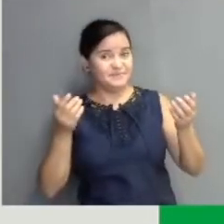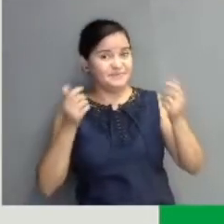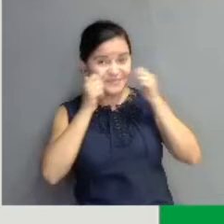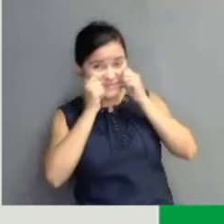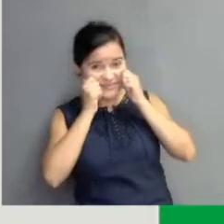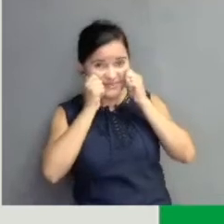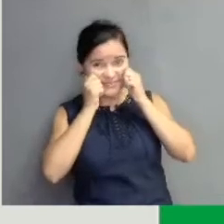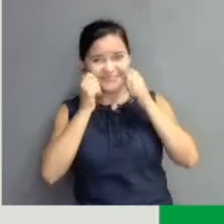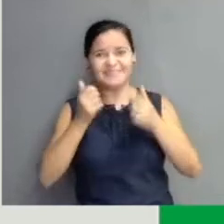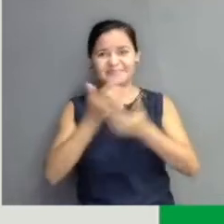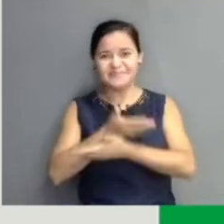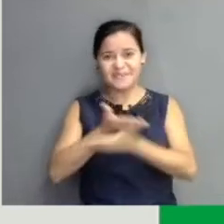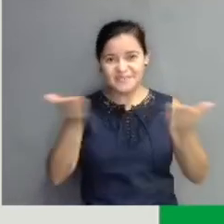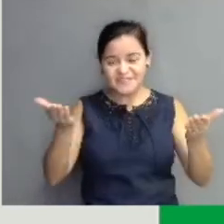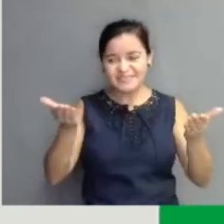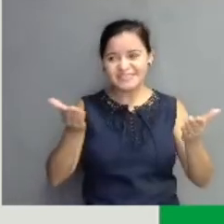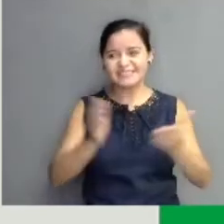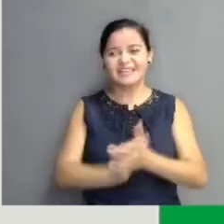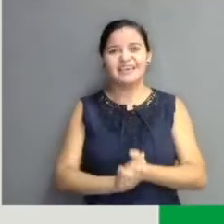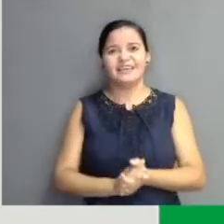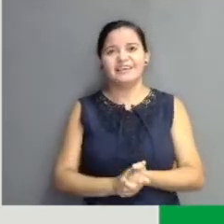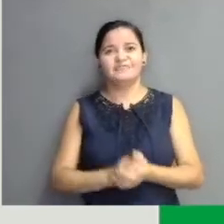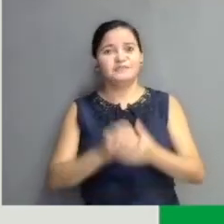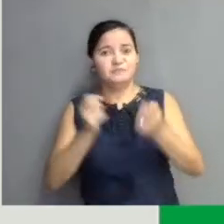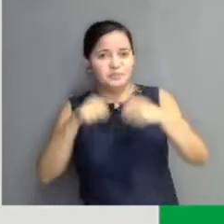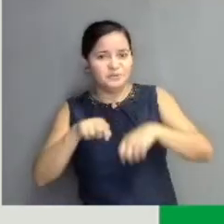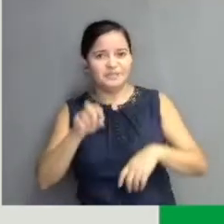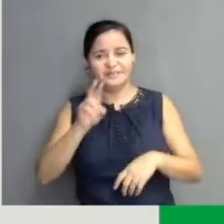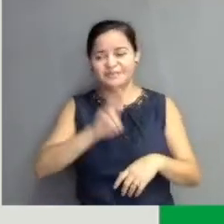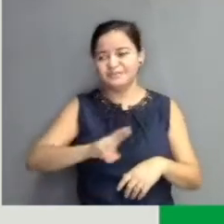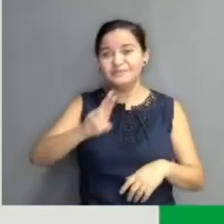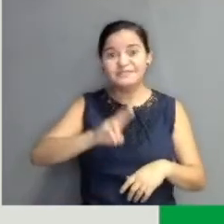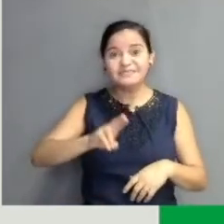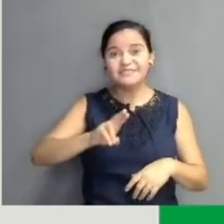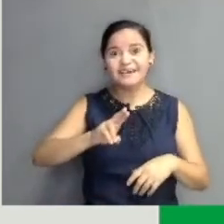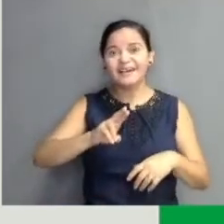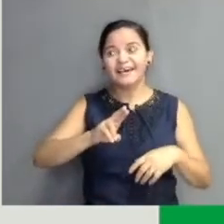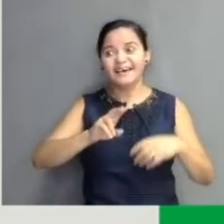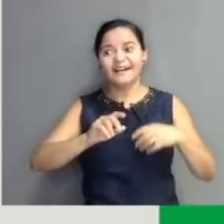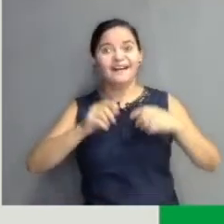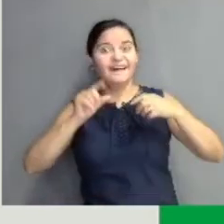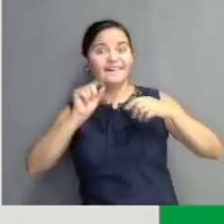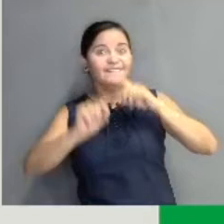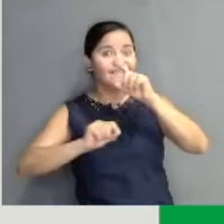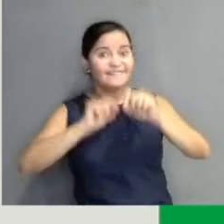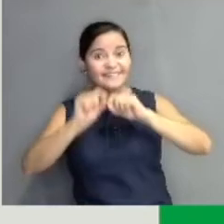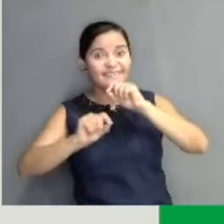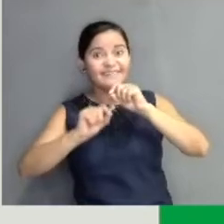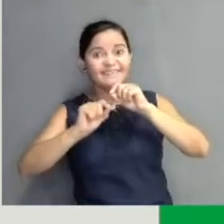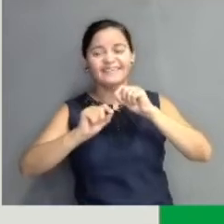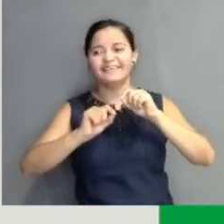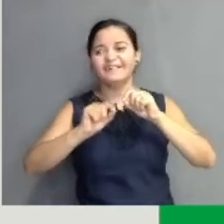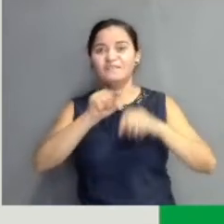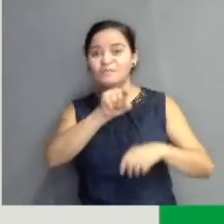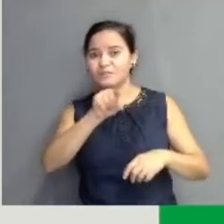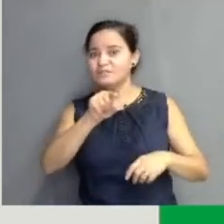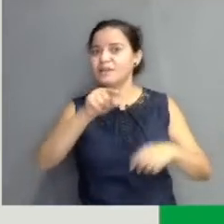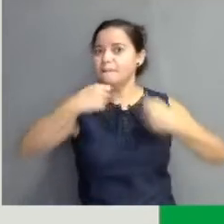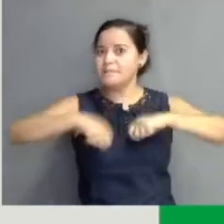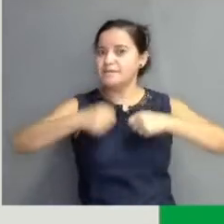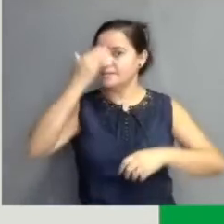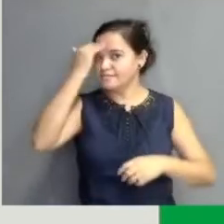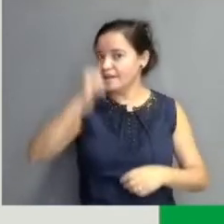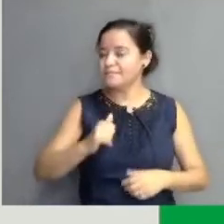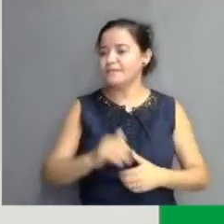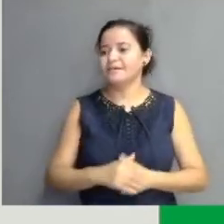para a gente, né, colocar aqui um fundo musical. Você precisa saber. Então se liga nesse momento aí. Produção, por gentileza, o próximo